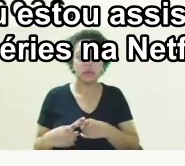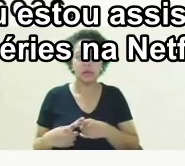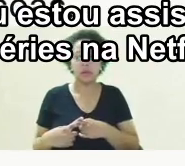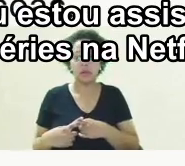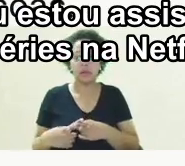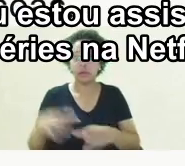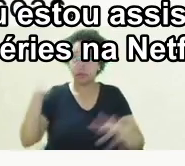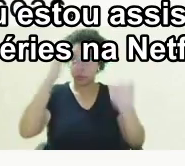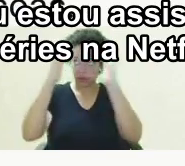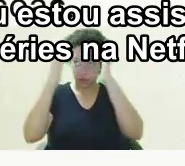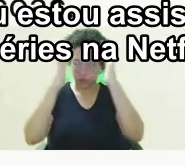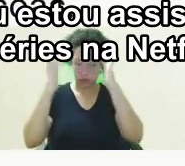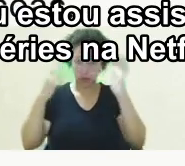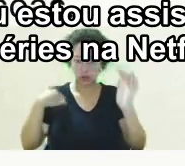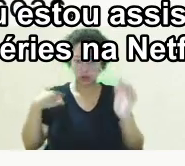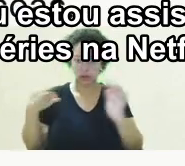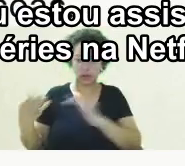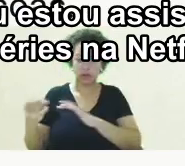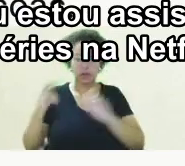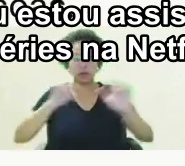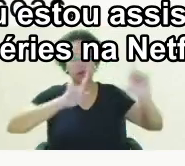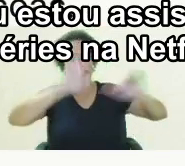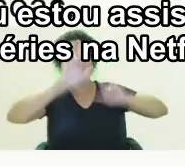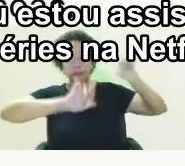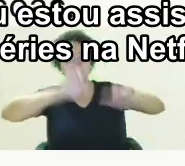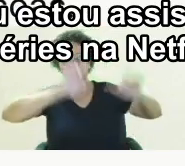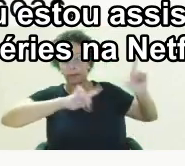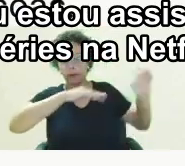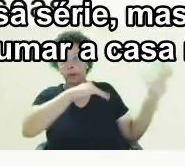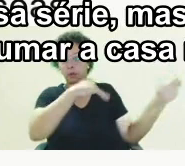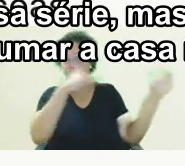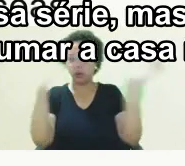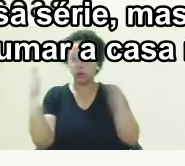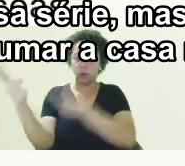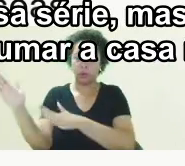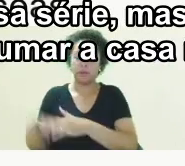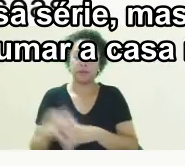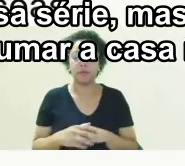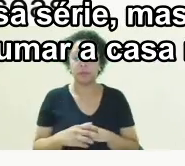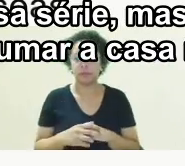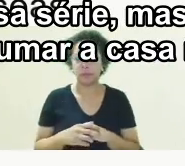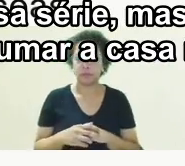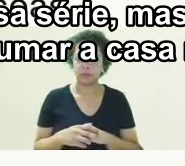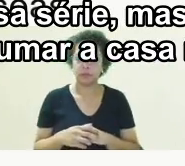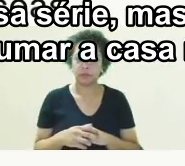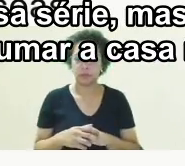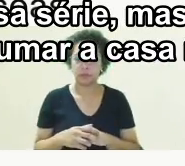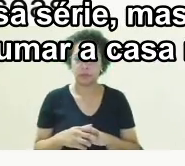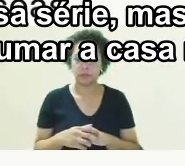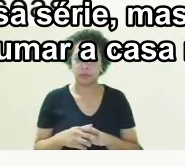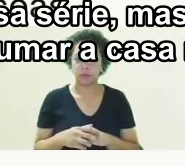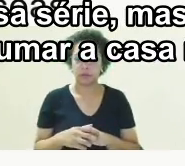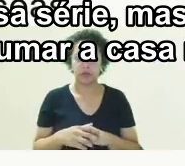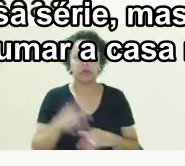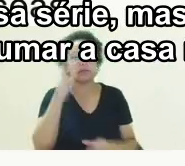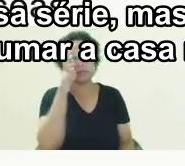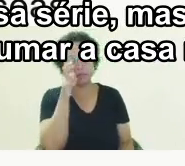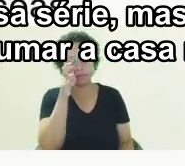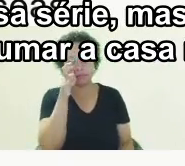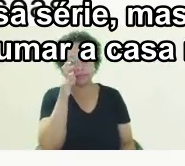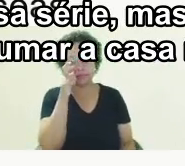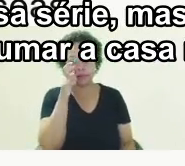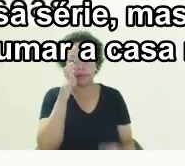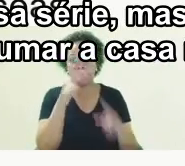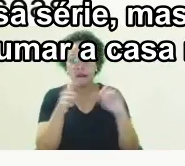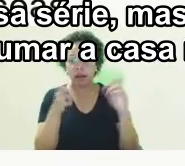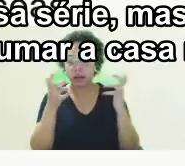estou assistindo uma série, que eu adoro assistir séries na Netflix, por exemplo, e estou assistindo essa série, mas eu quero lavar a